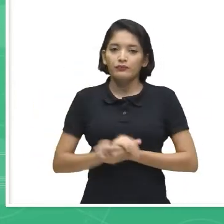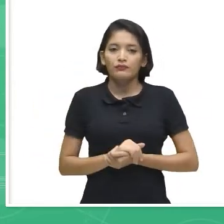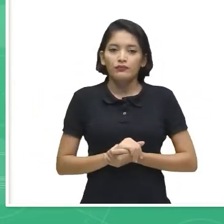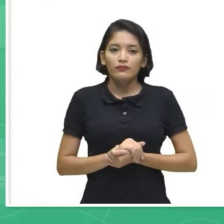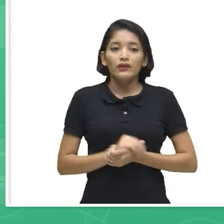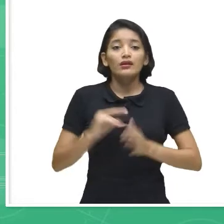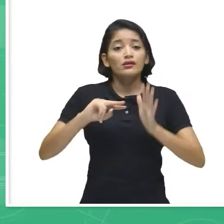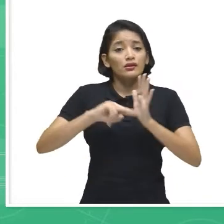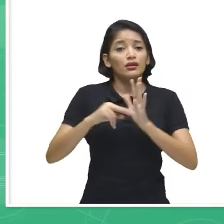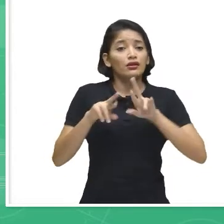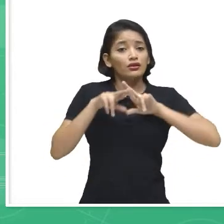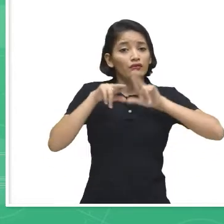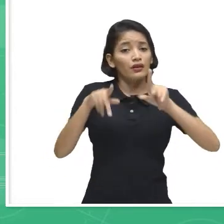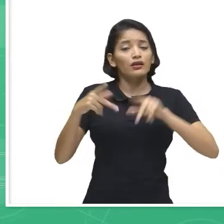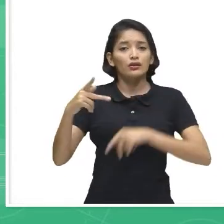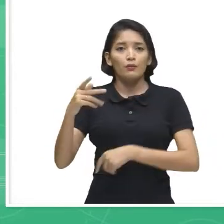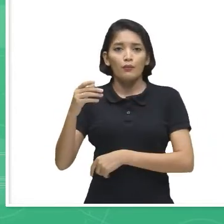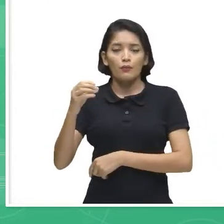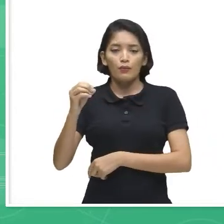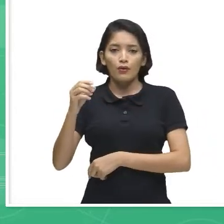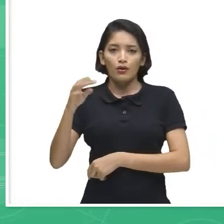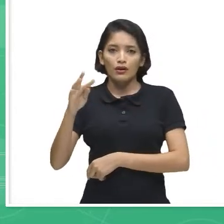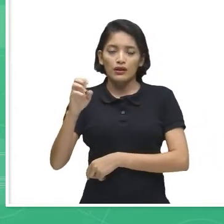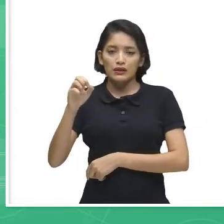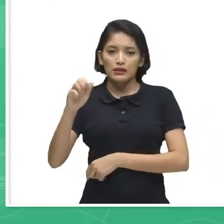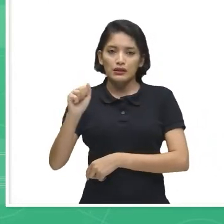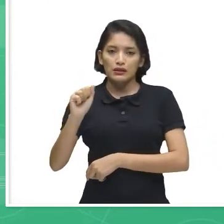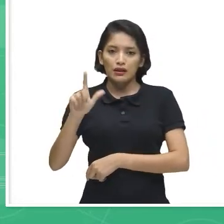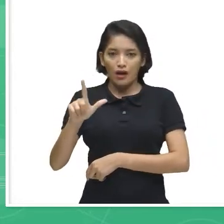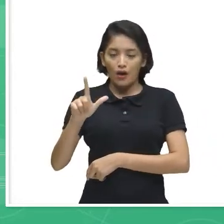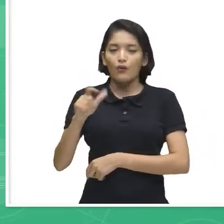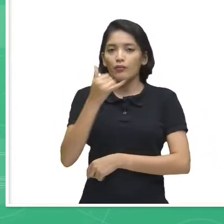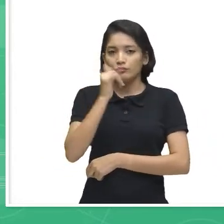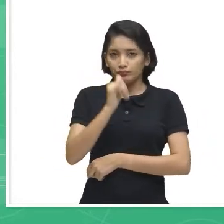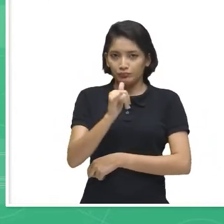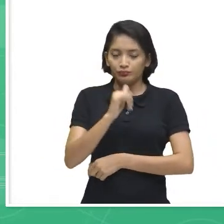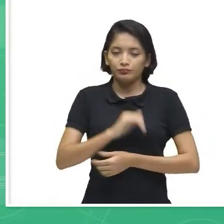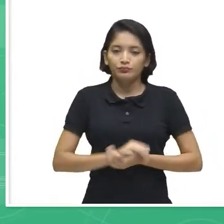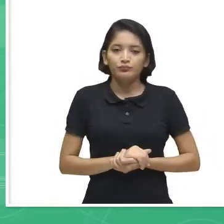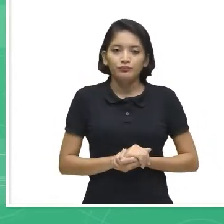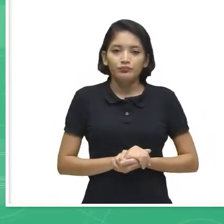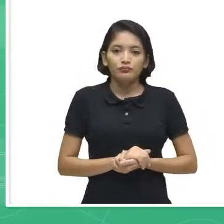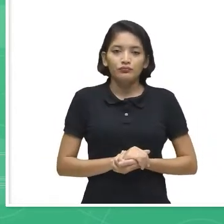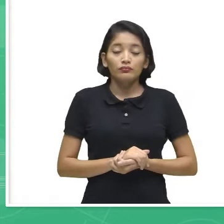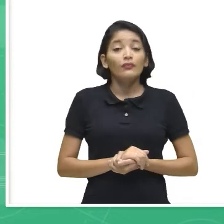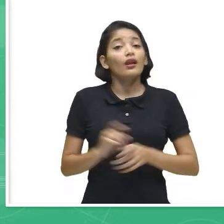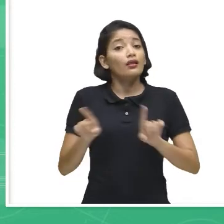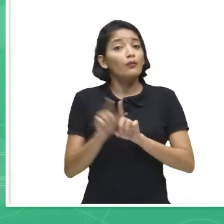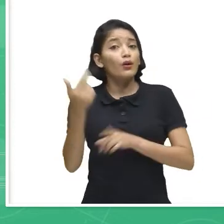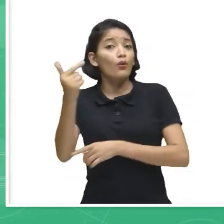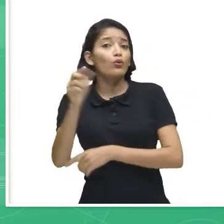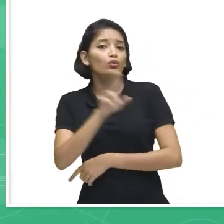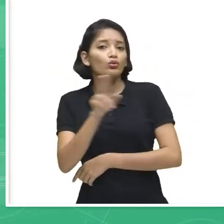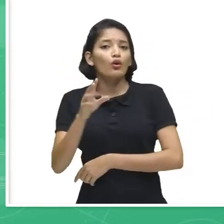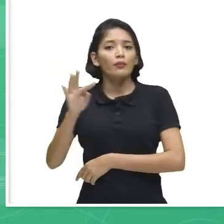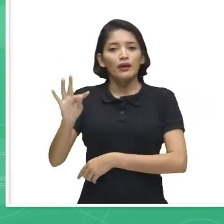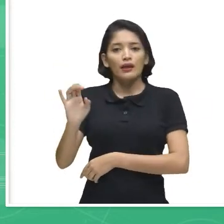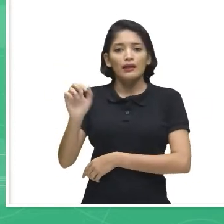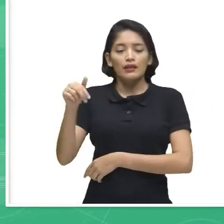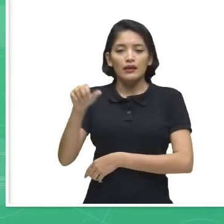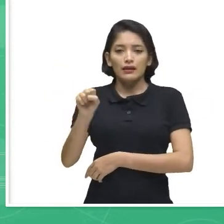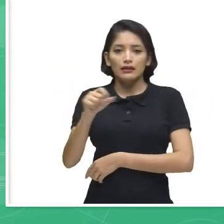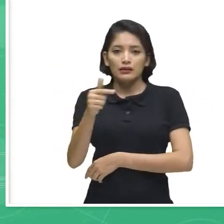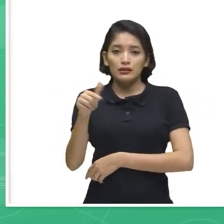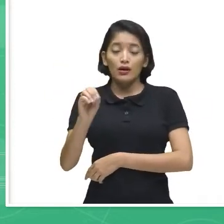de potencial. Alguns vão chamar de tensão elétrica. E outros, mais ainda, quando você faz um curso técnico, chamam